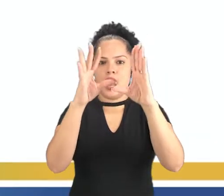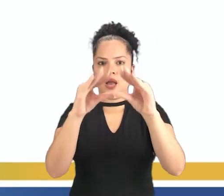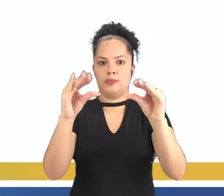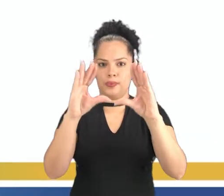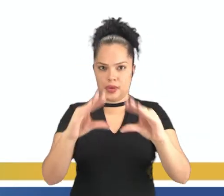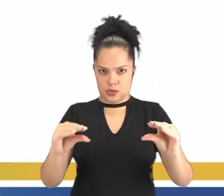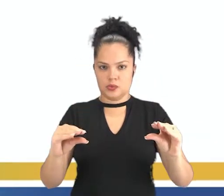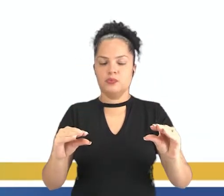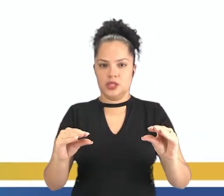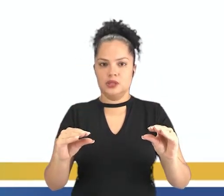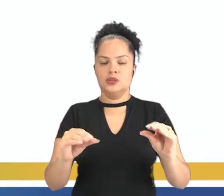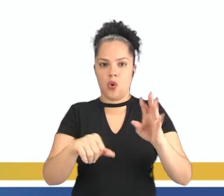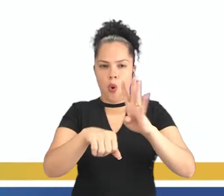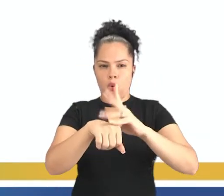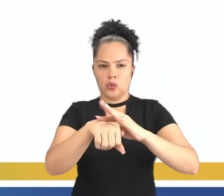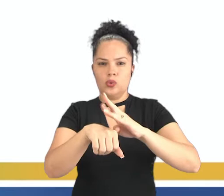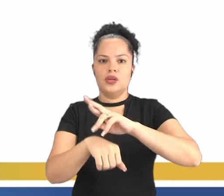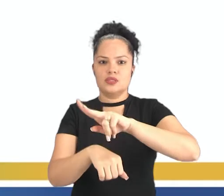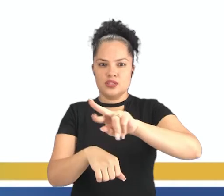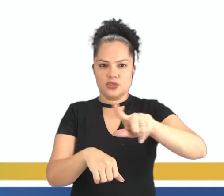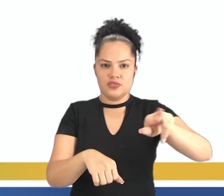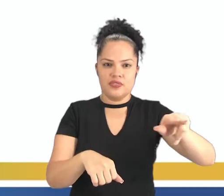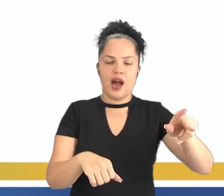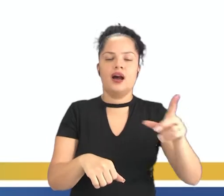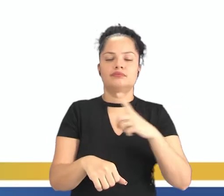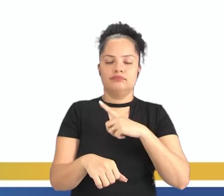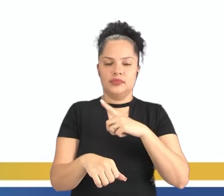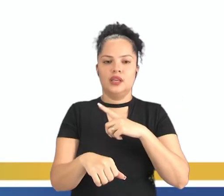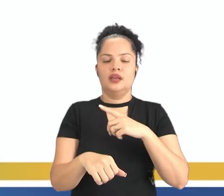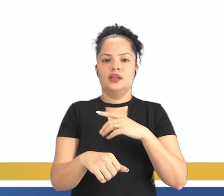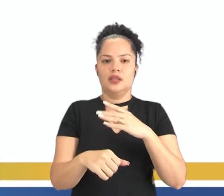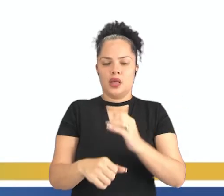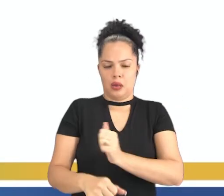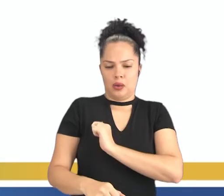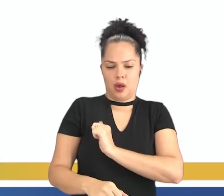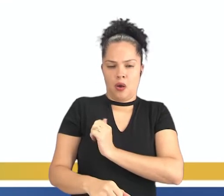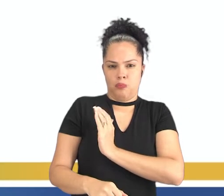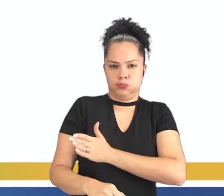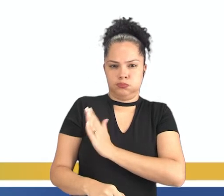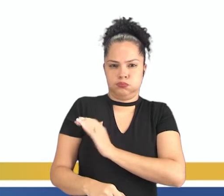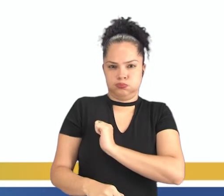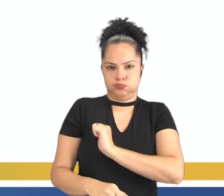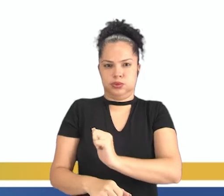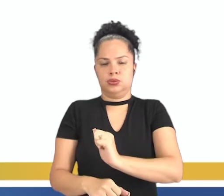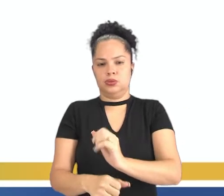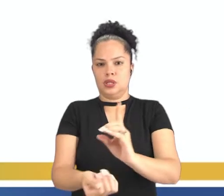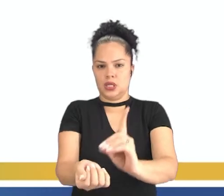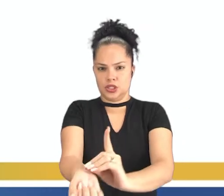doenças substituiu aqueles detalhes de infarto, diabetes e outras doenças.